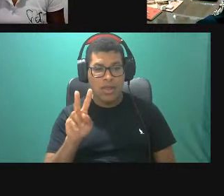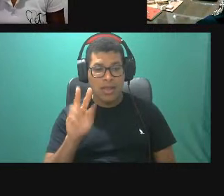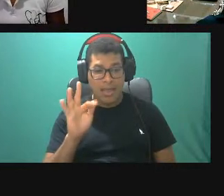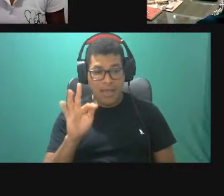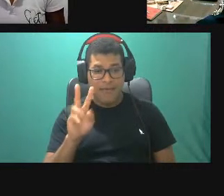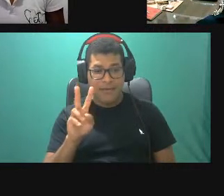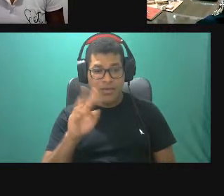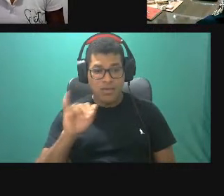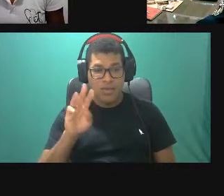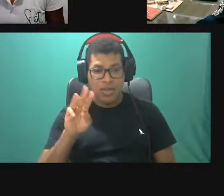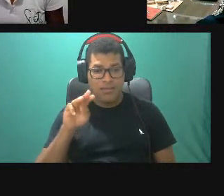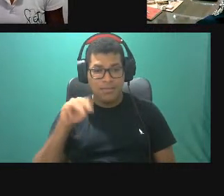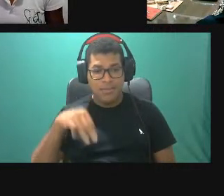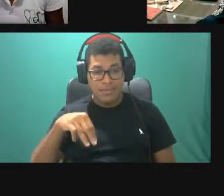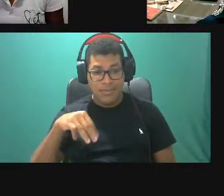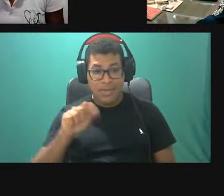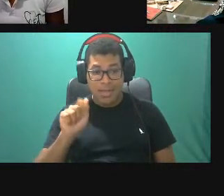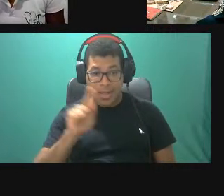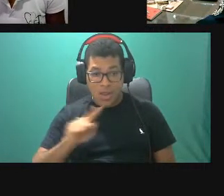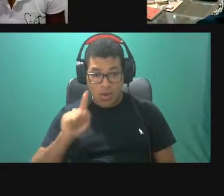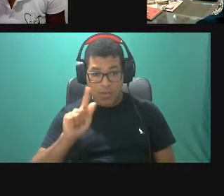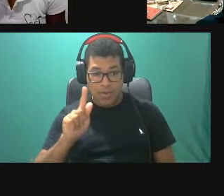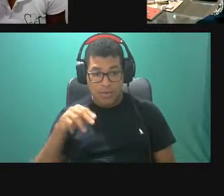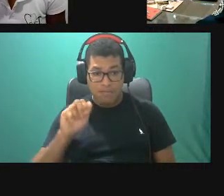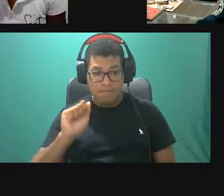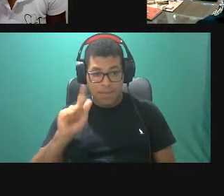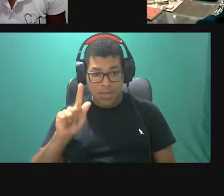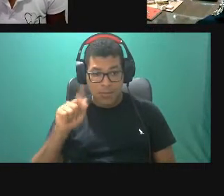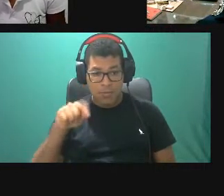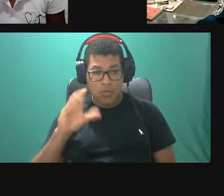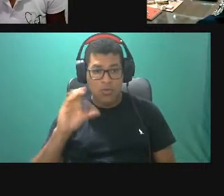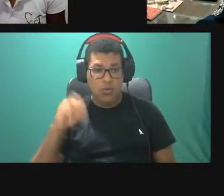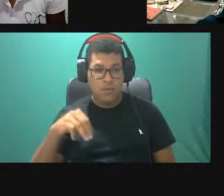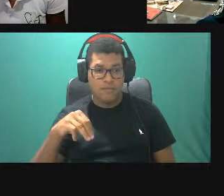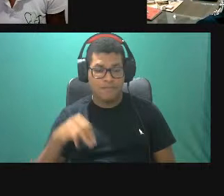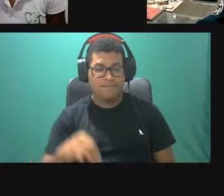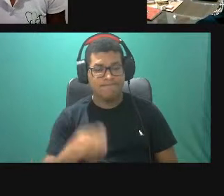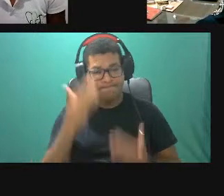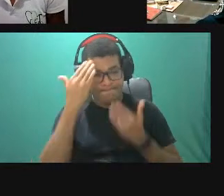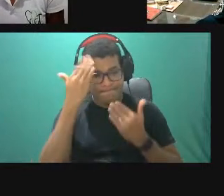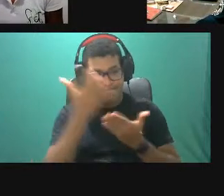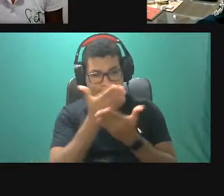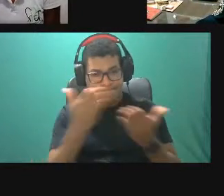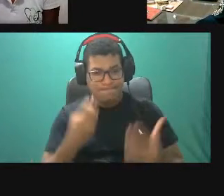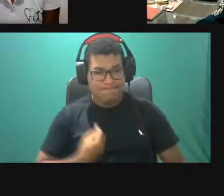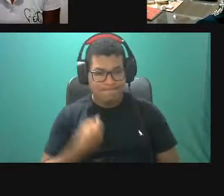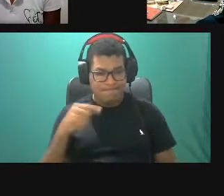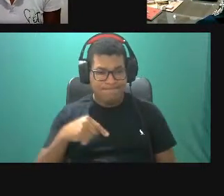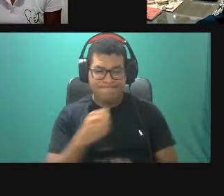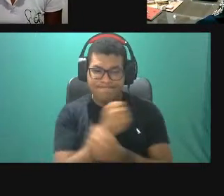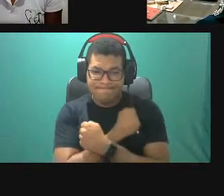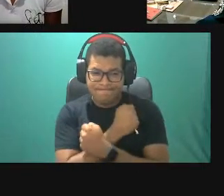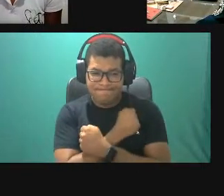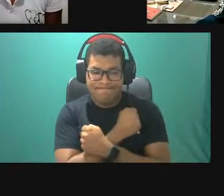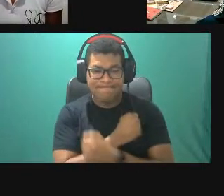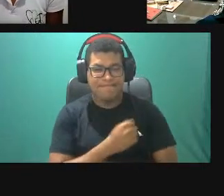pet.odontofvjm@gmail.com. Muito obrigada a presença de todos. Um grande abraço e um ótimo fim de